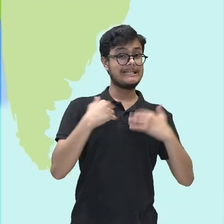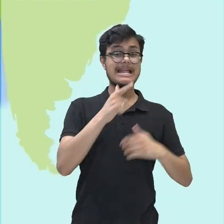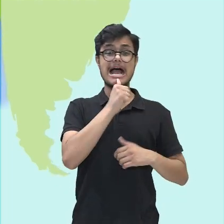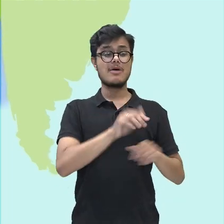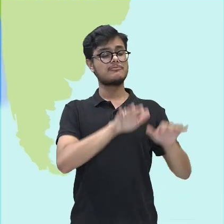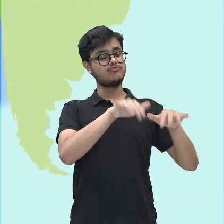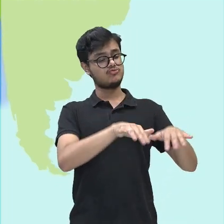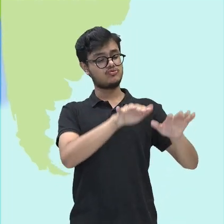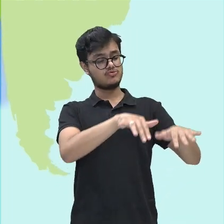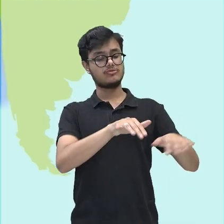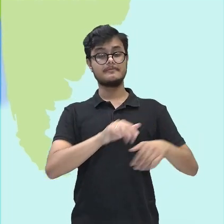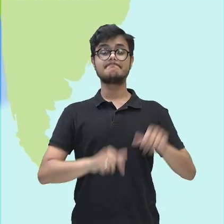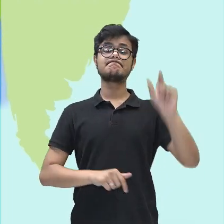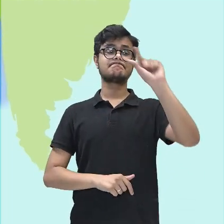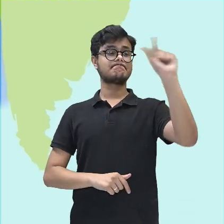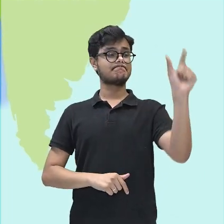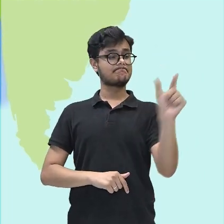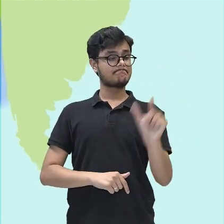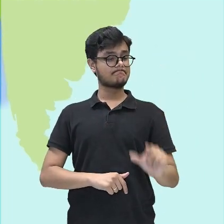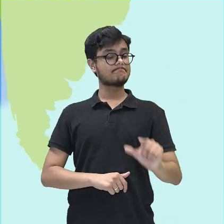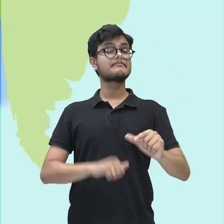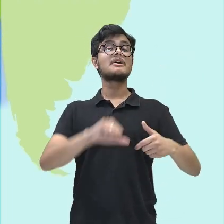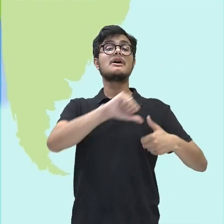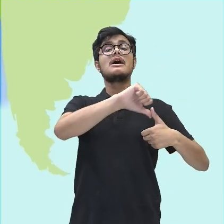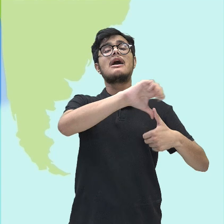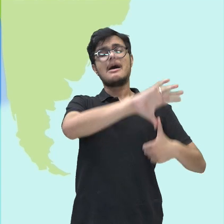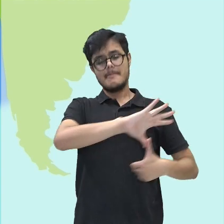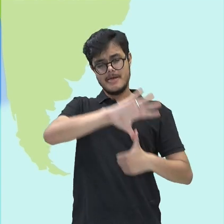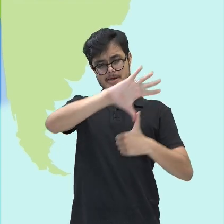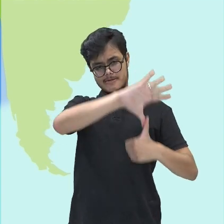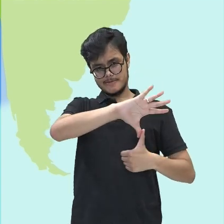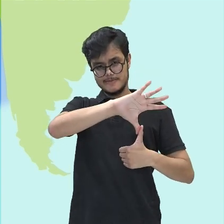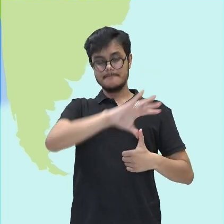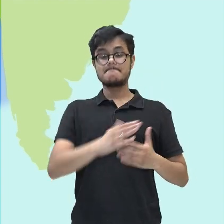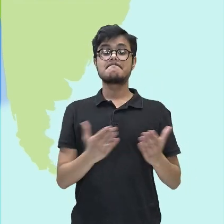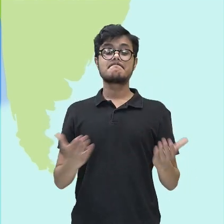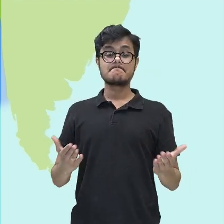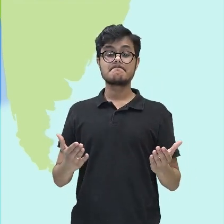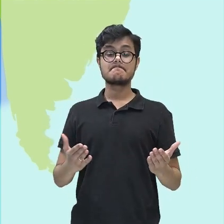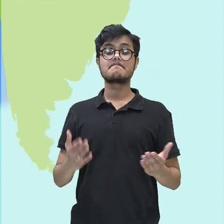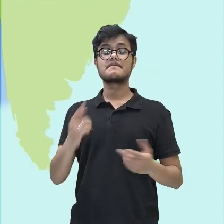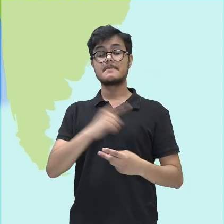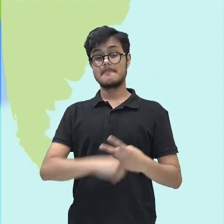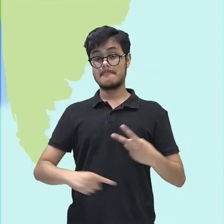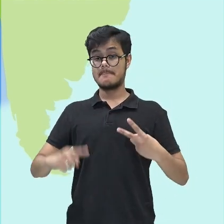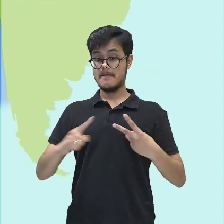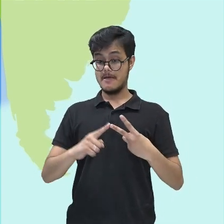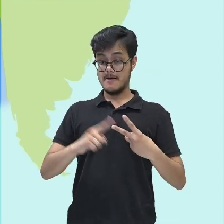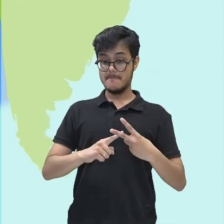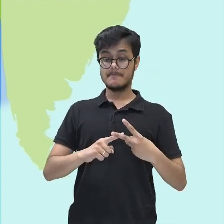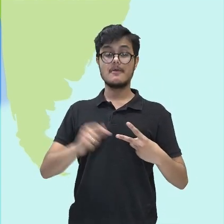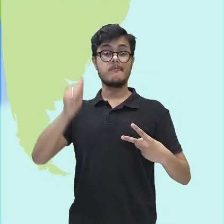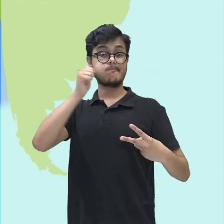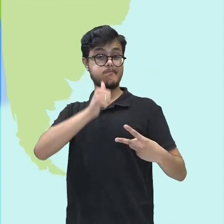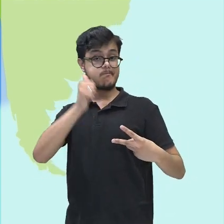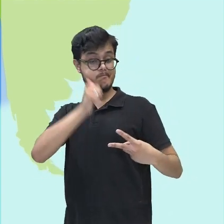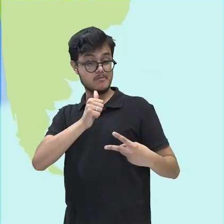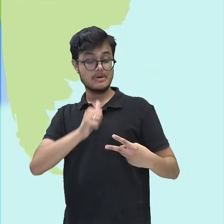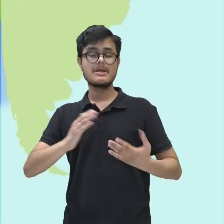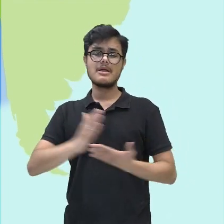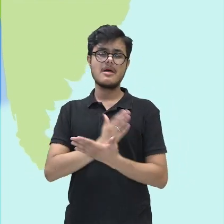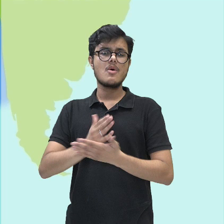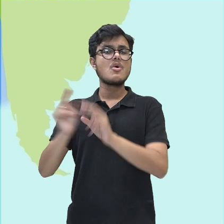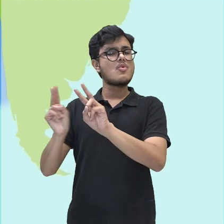do Sul. E o fenômeno Laninha está associado à grande quantidade de ventos alísios e à diminuição